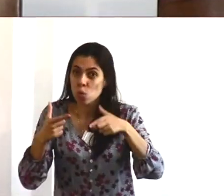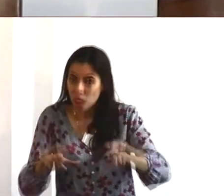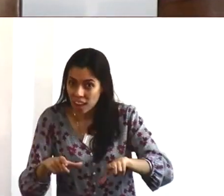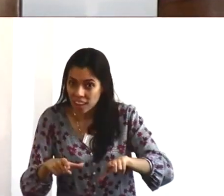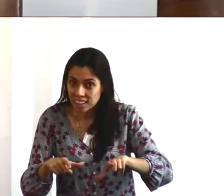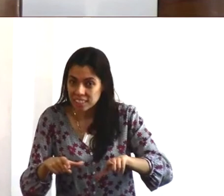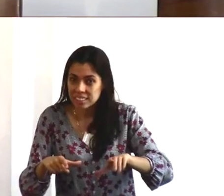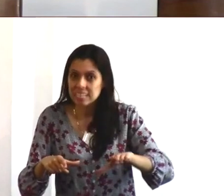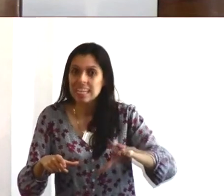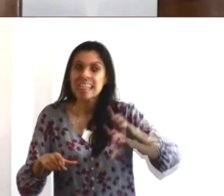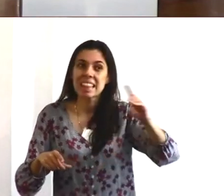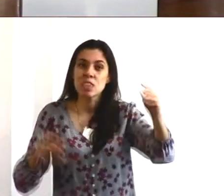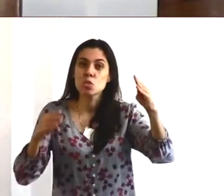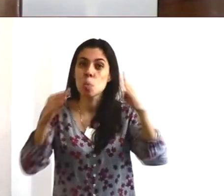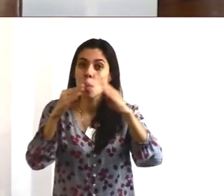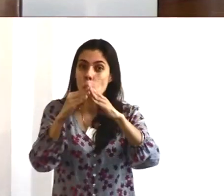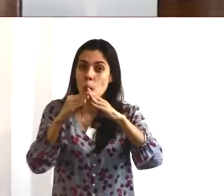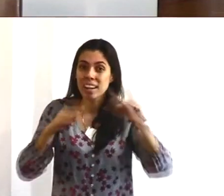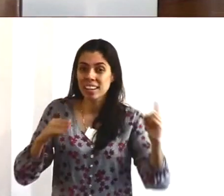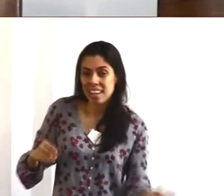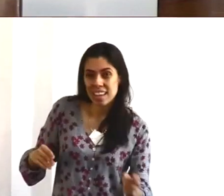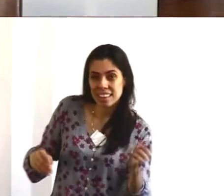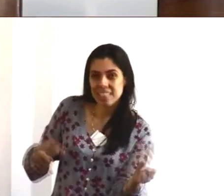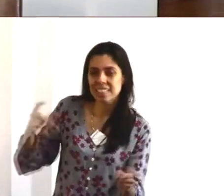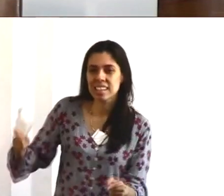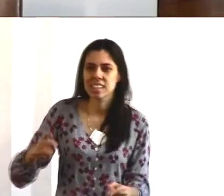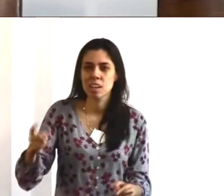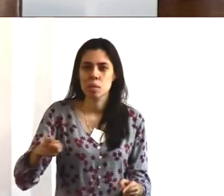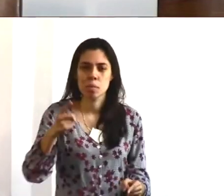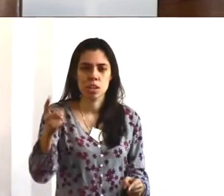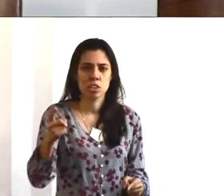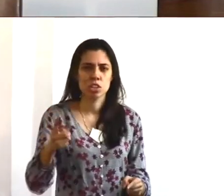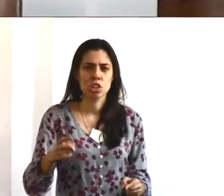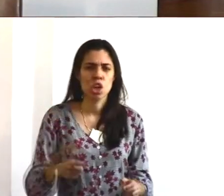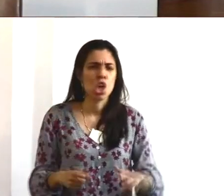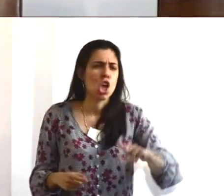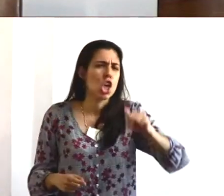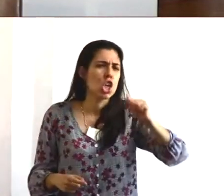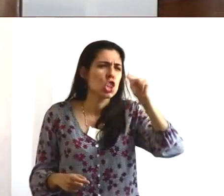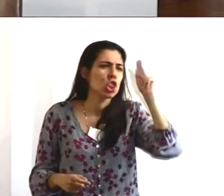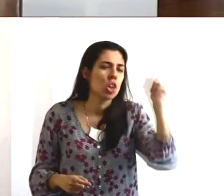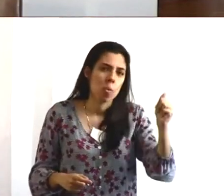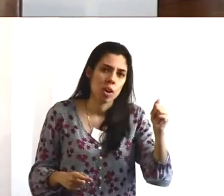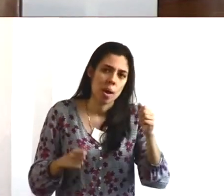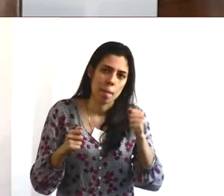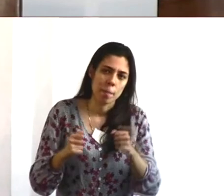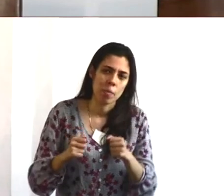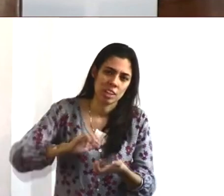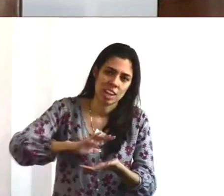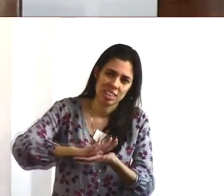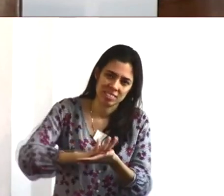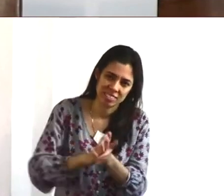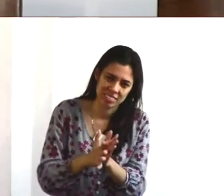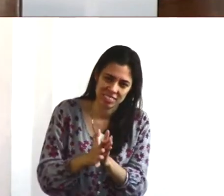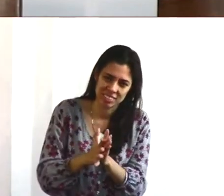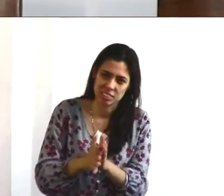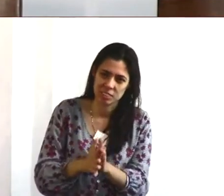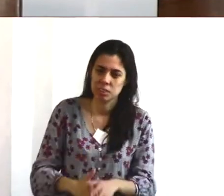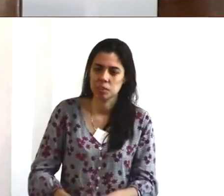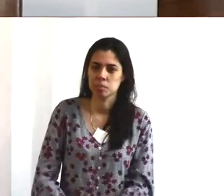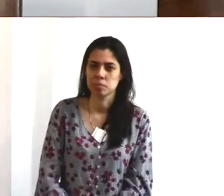nada, nem ninguém poderá destruir aquilo que Deus preparou para a morada eterna dos filhos